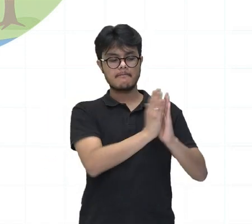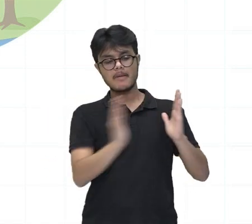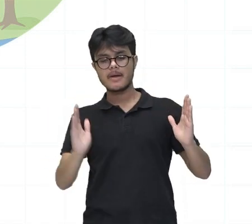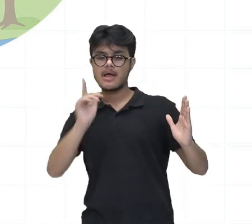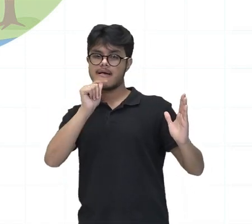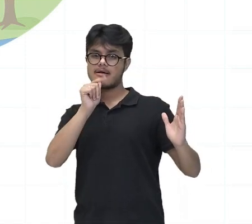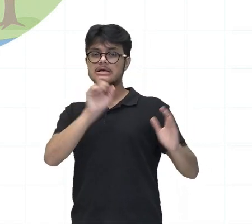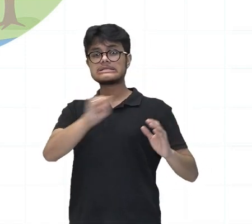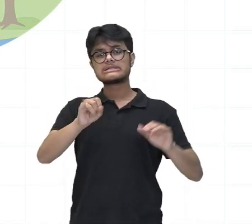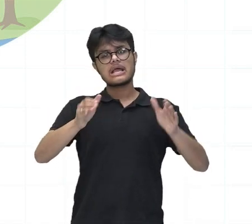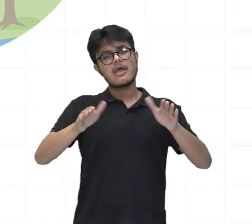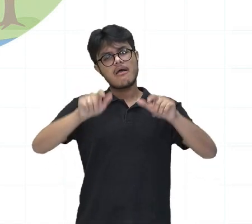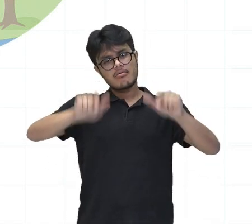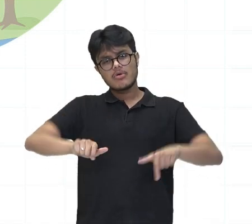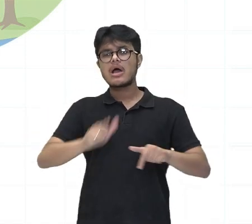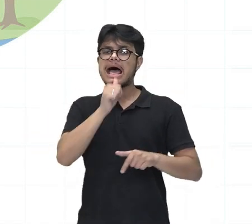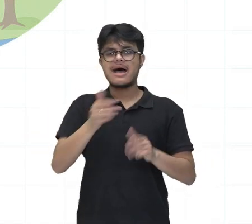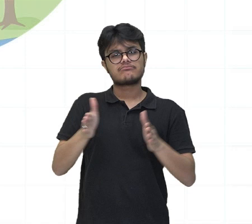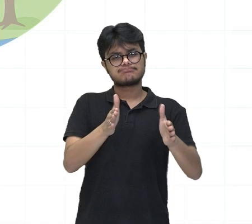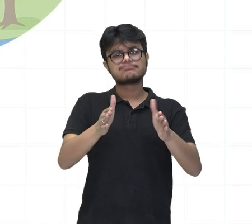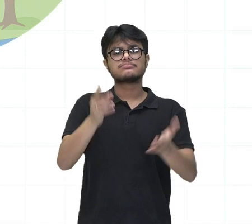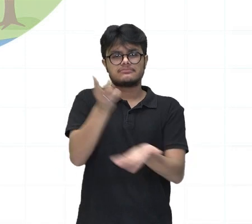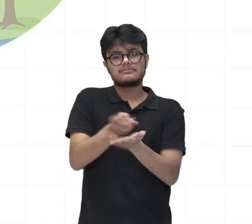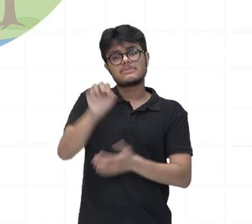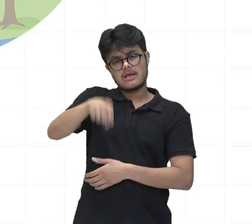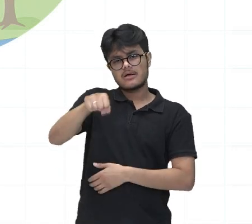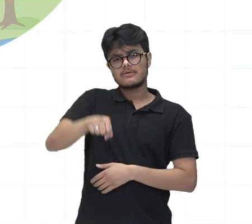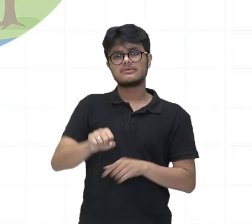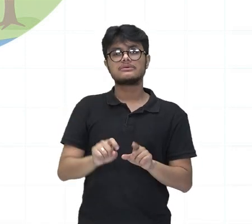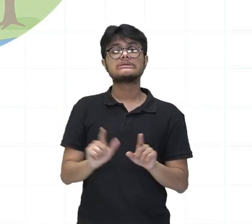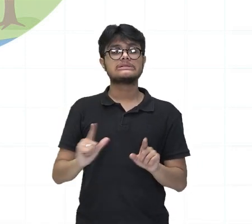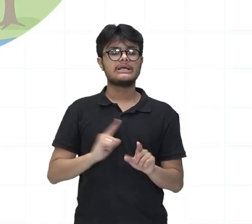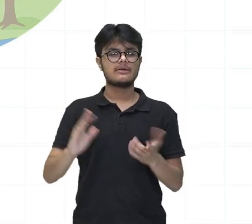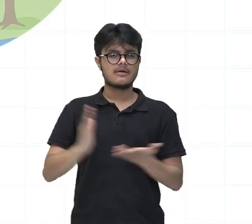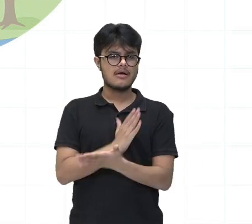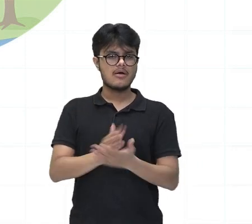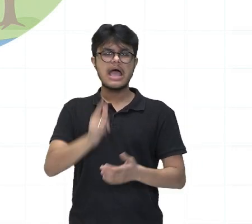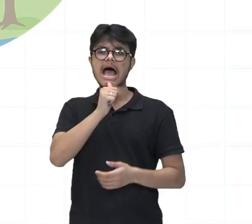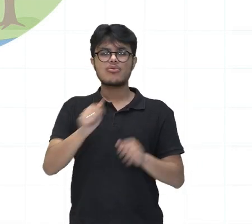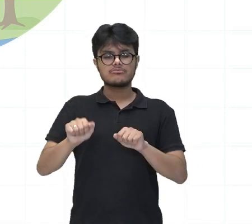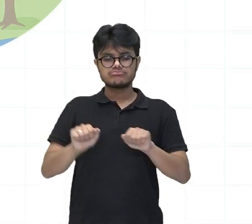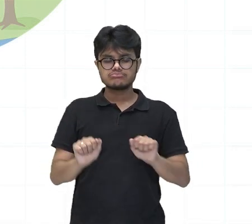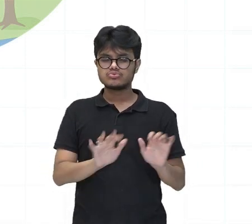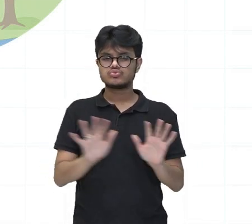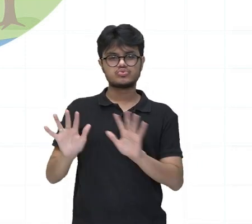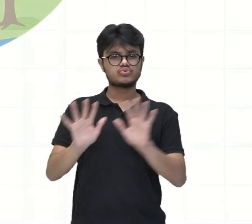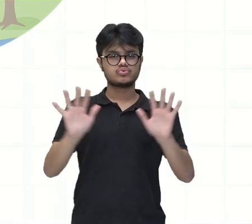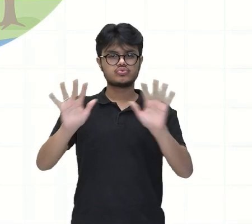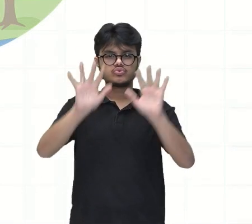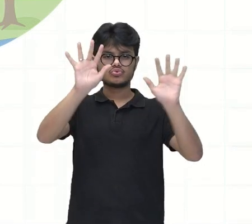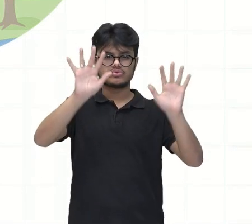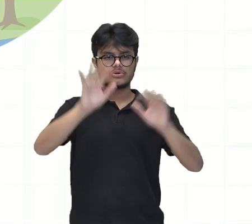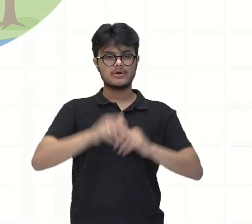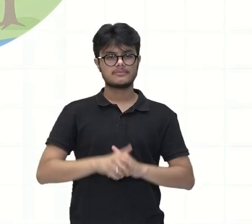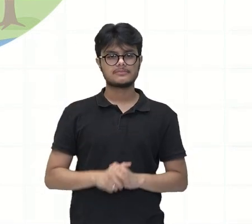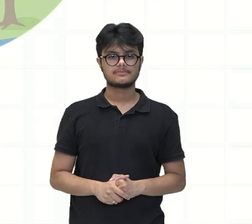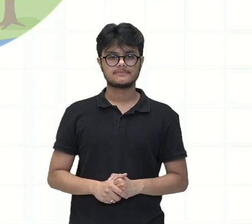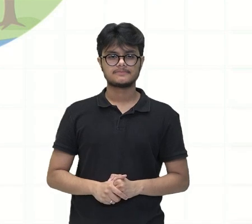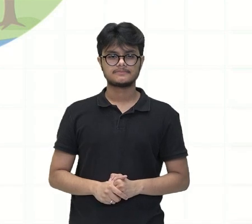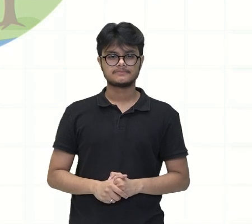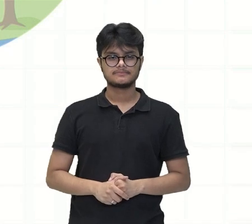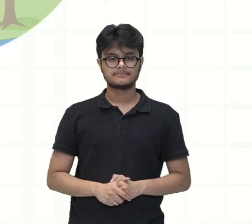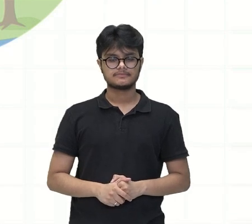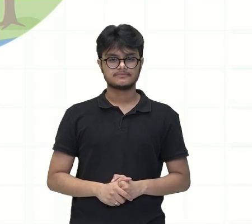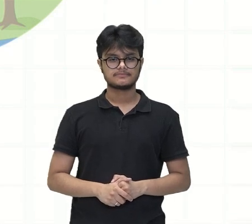em um ambiente aquático, vai acontecer aí a evapotranspiração, tá? A evaporação,